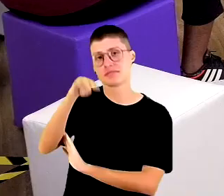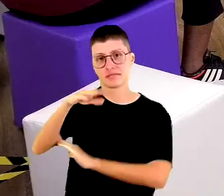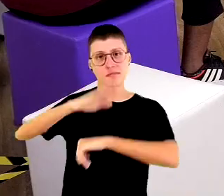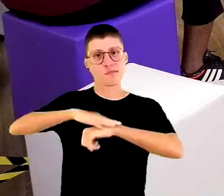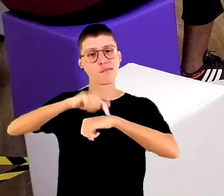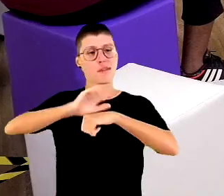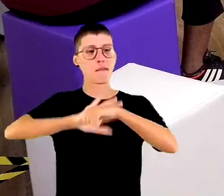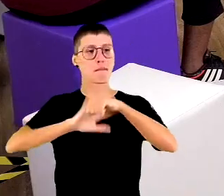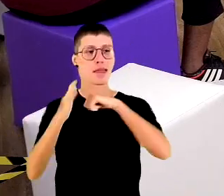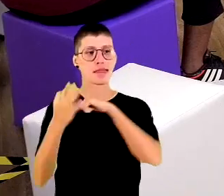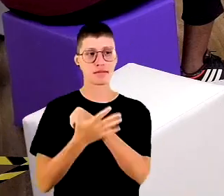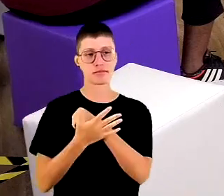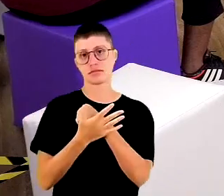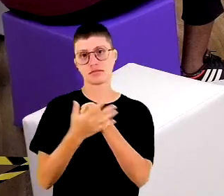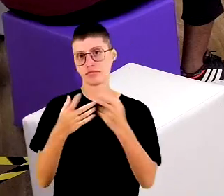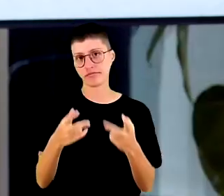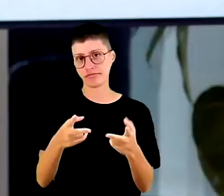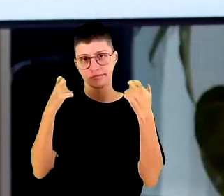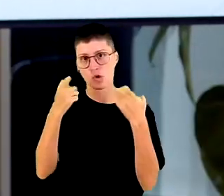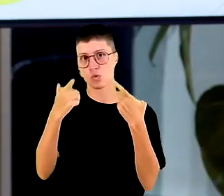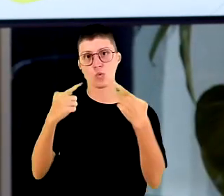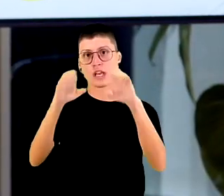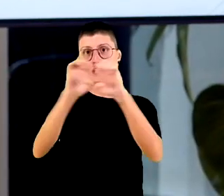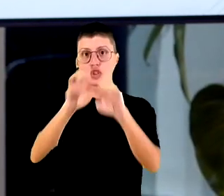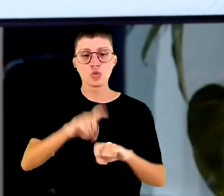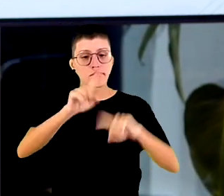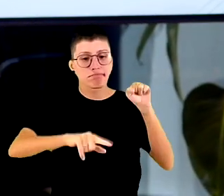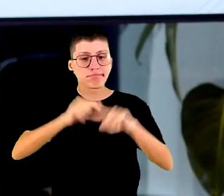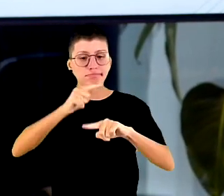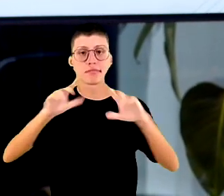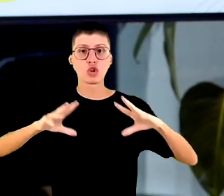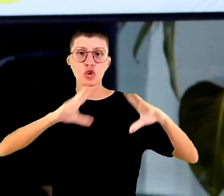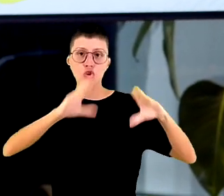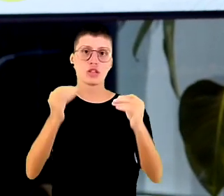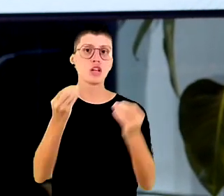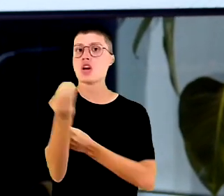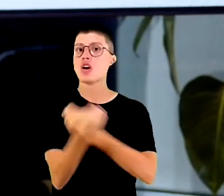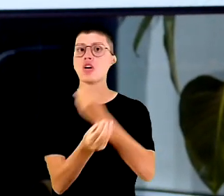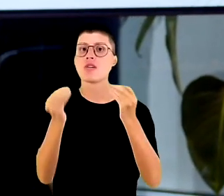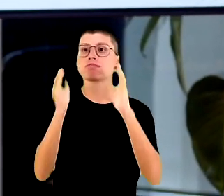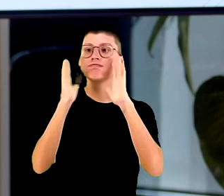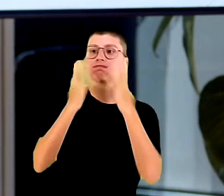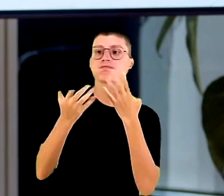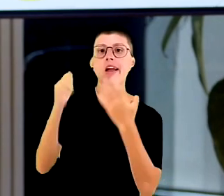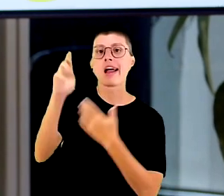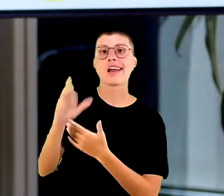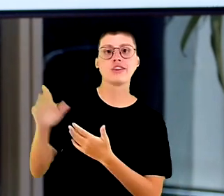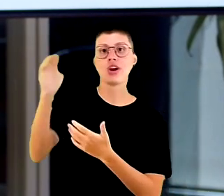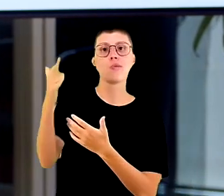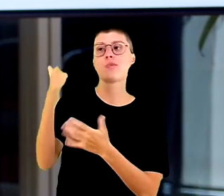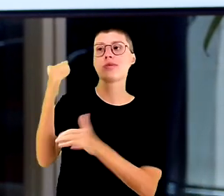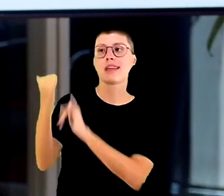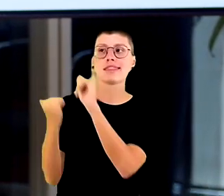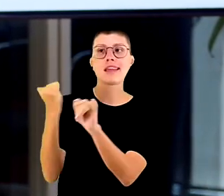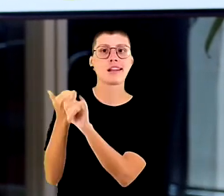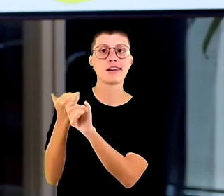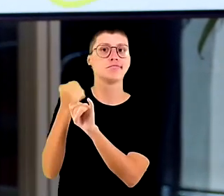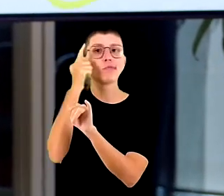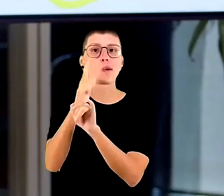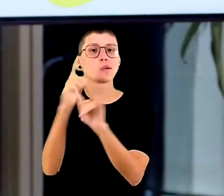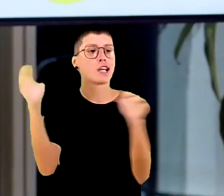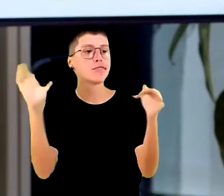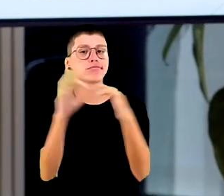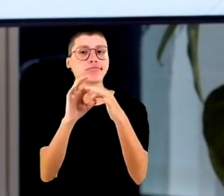não há infraestrutura e equipamentos para todos. Né? De que forma a SoulCode olha para as regiões que não possuem possibilidade de se conectar remotamente? Adoro